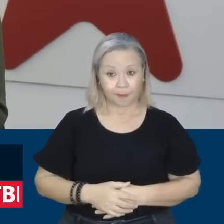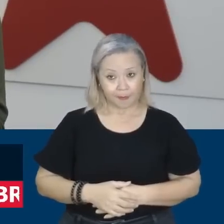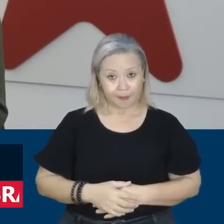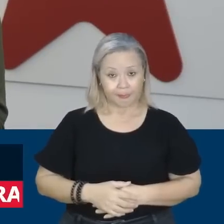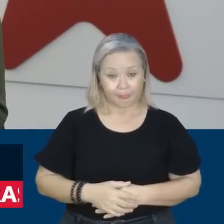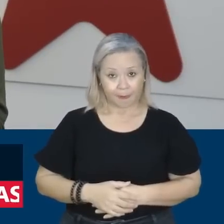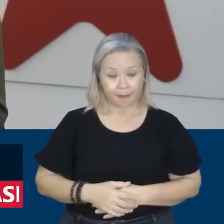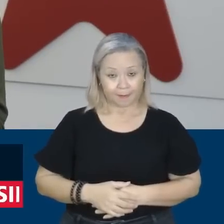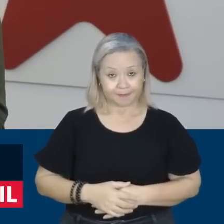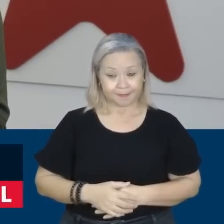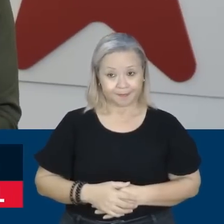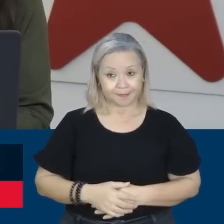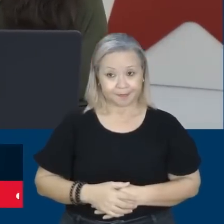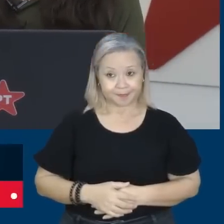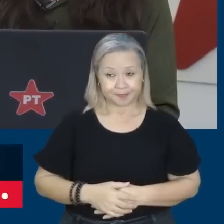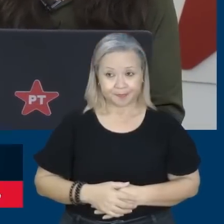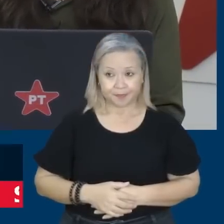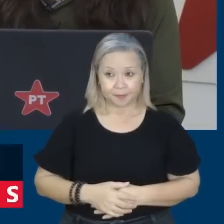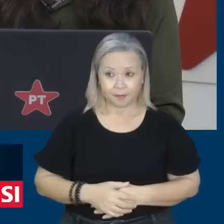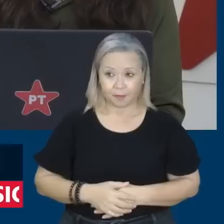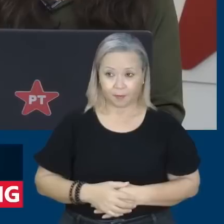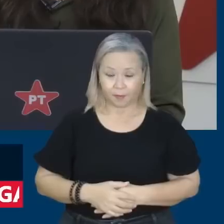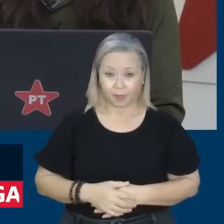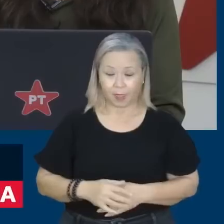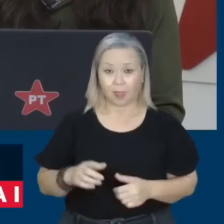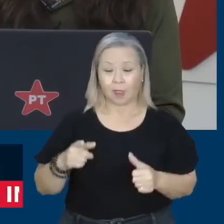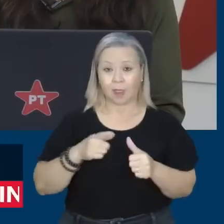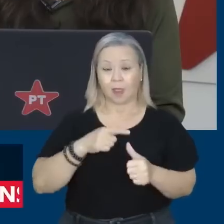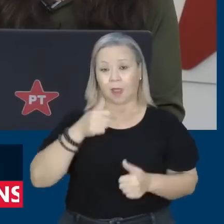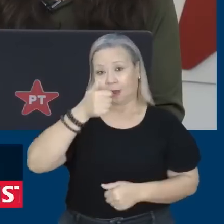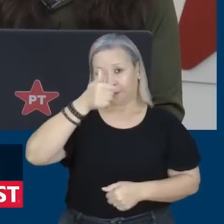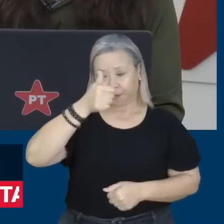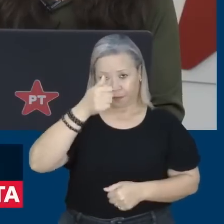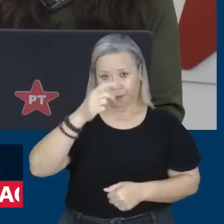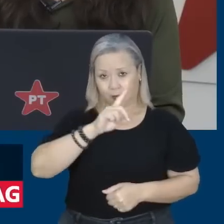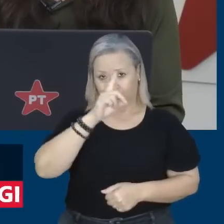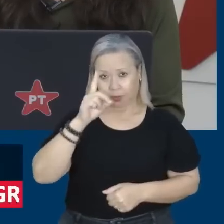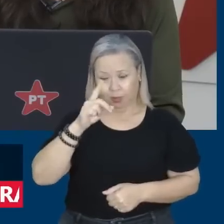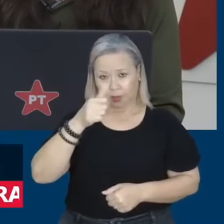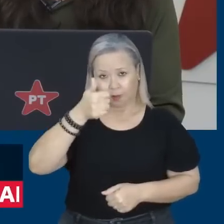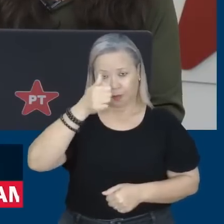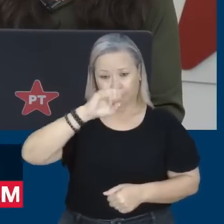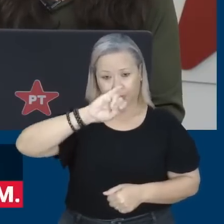Olha, eu acho que, Amanda, o primeiro dia,